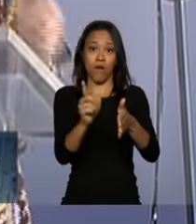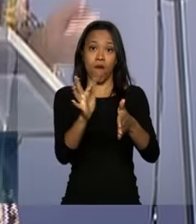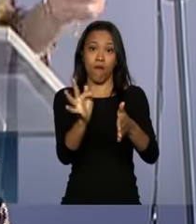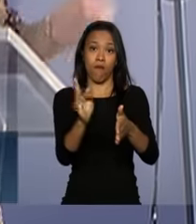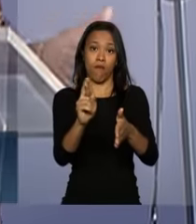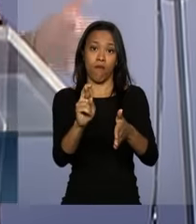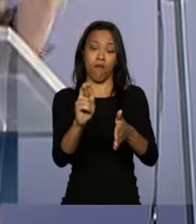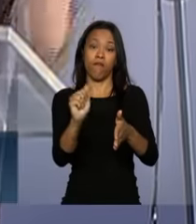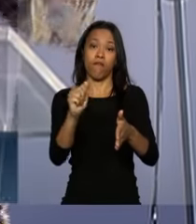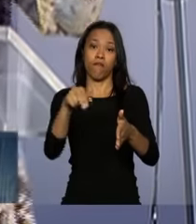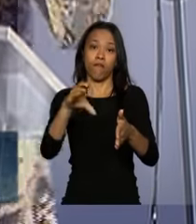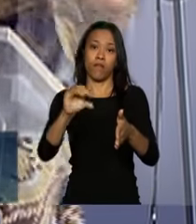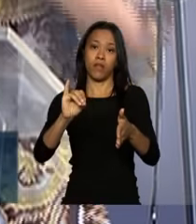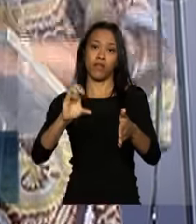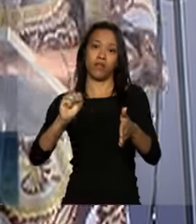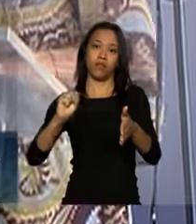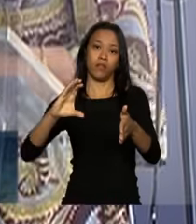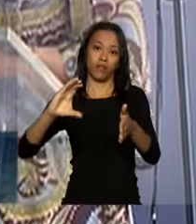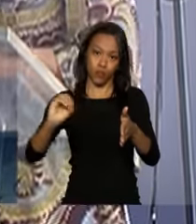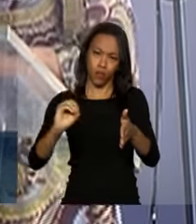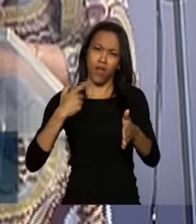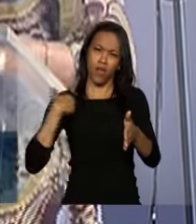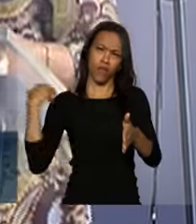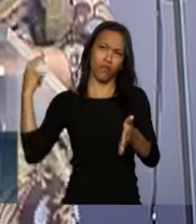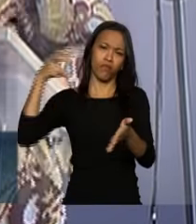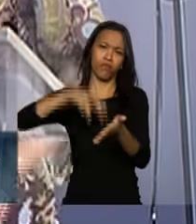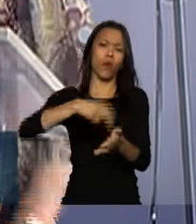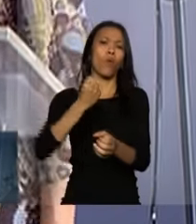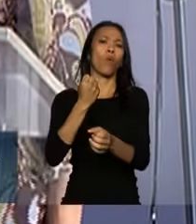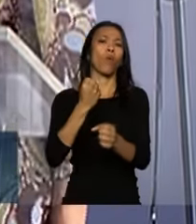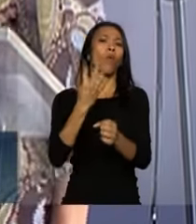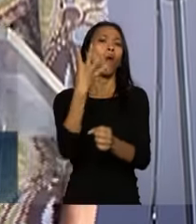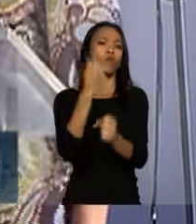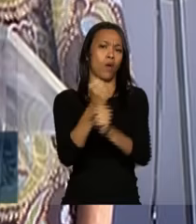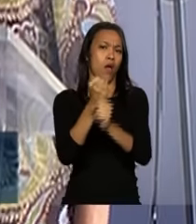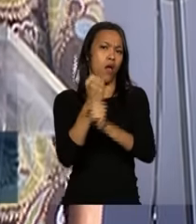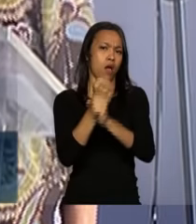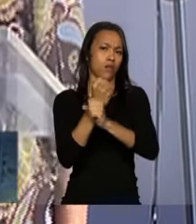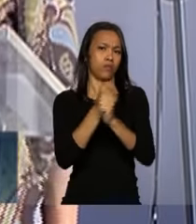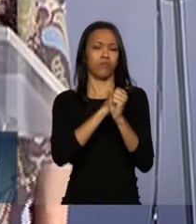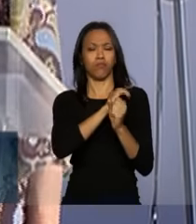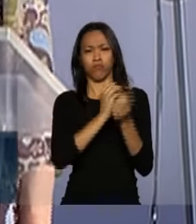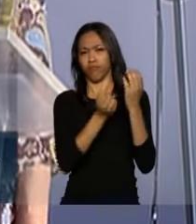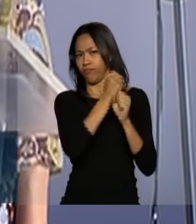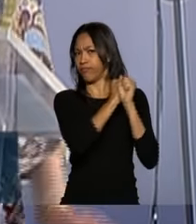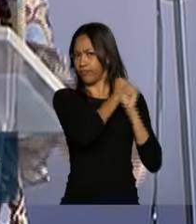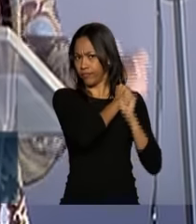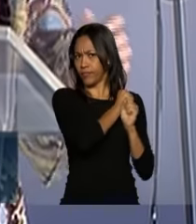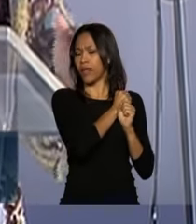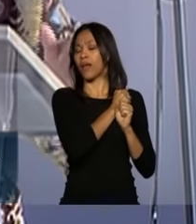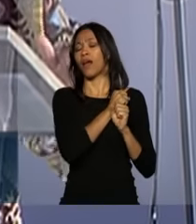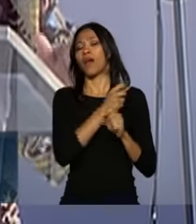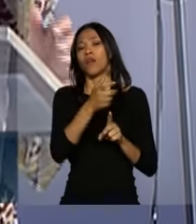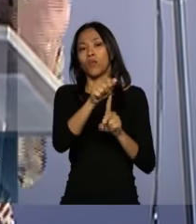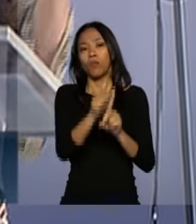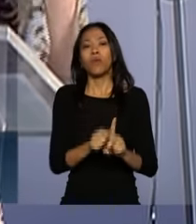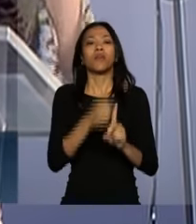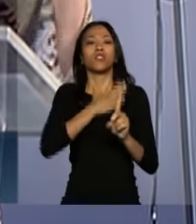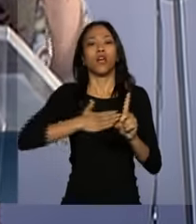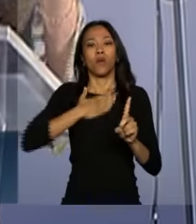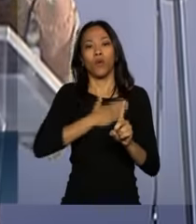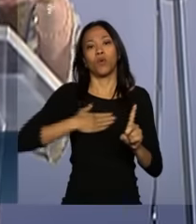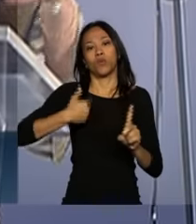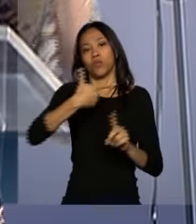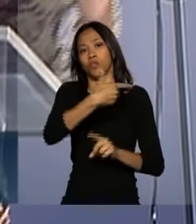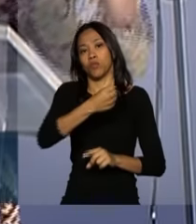Eu estive aqui há 4 anos atrás, lá em agosto de 2011. E eu estive aqui